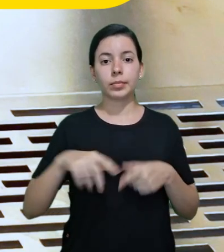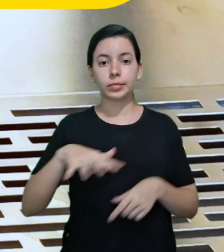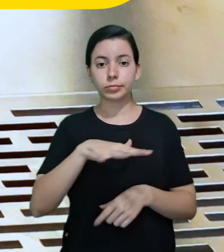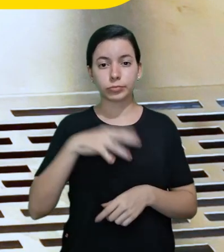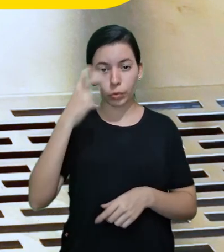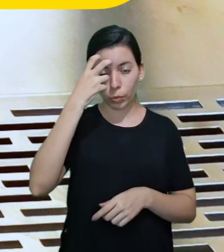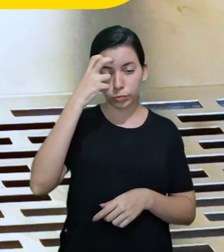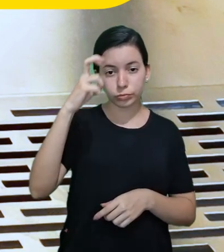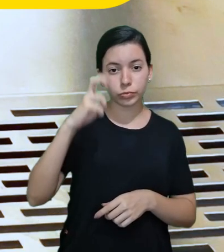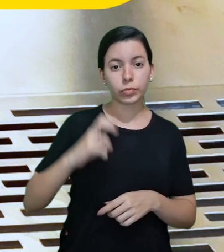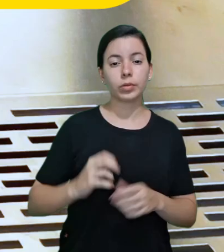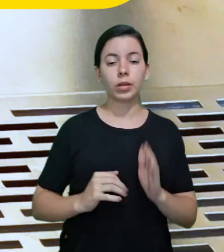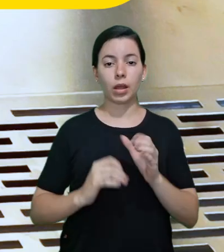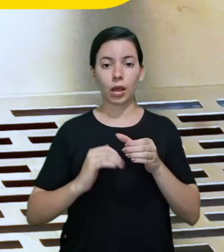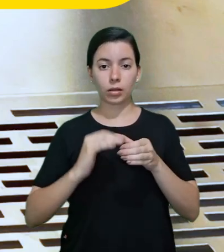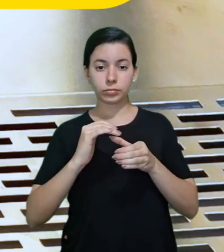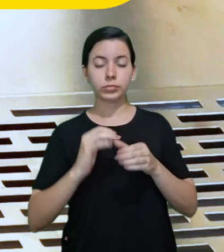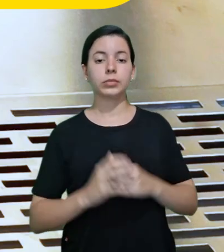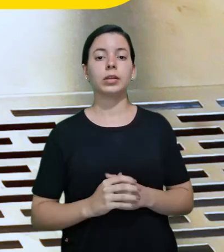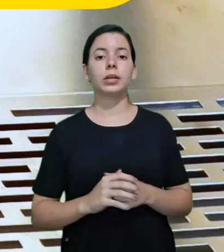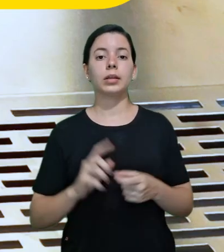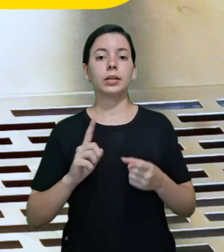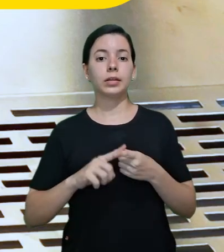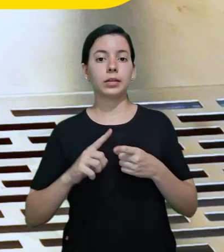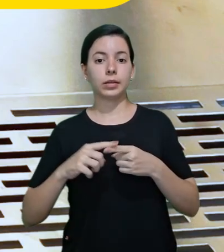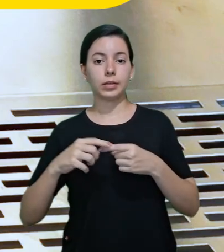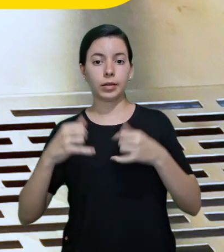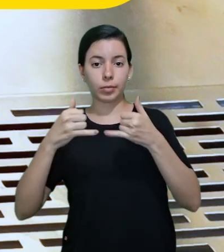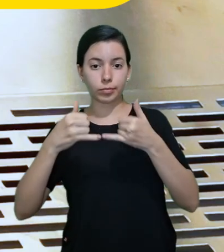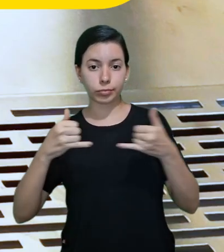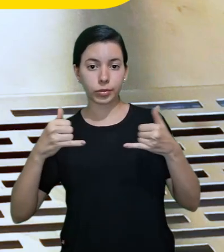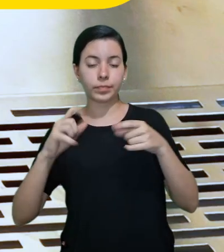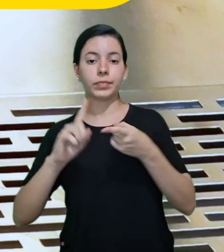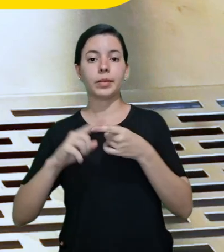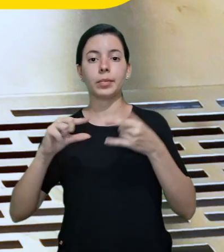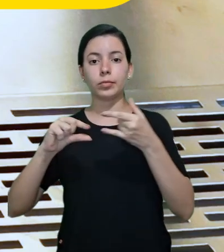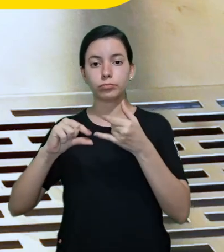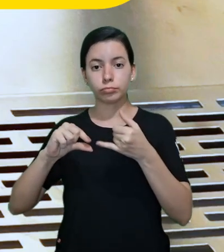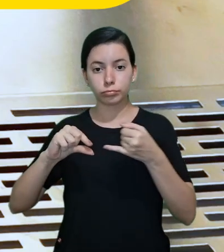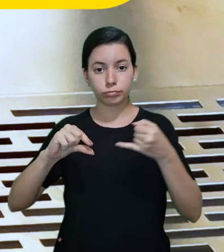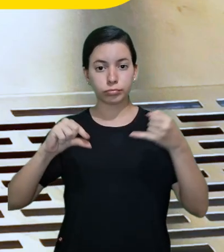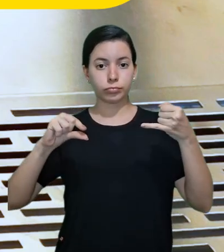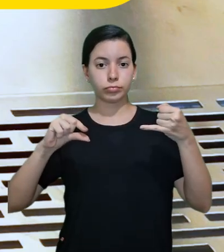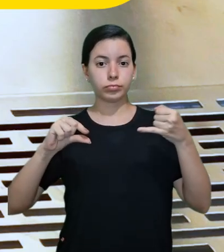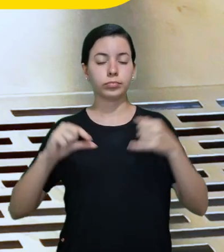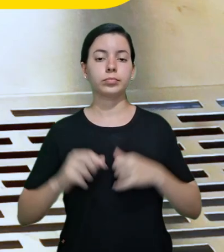em camada alta, lamparina, alça e agulha de inoculação.